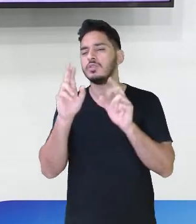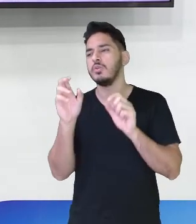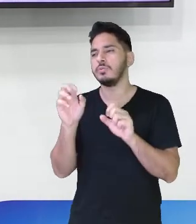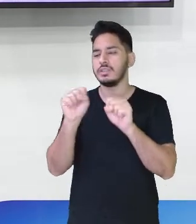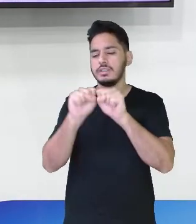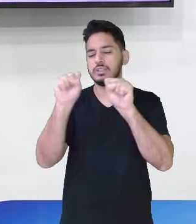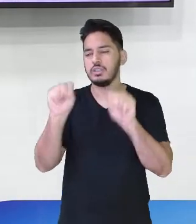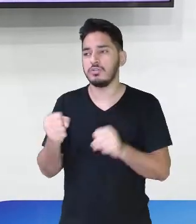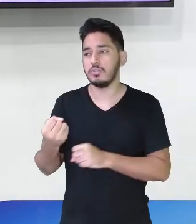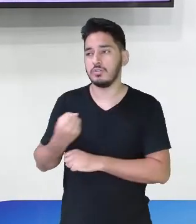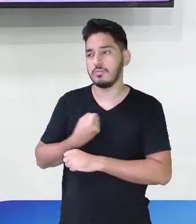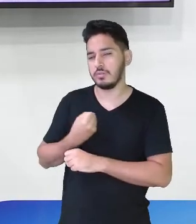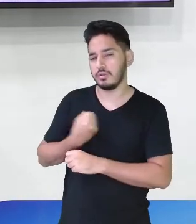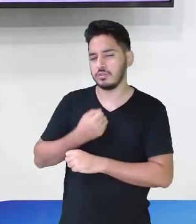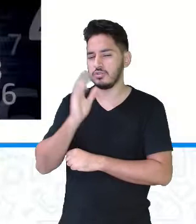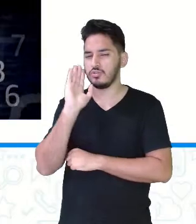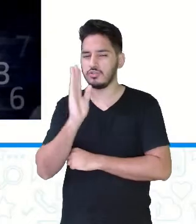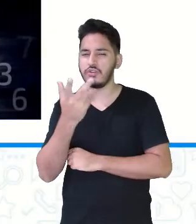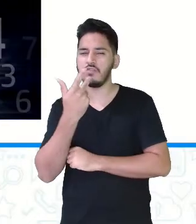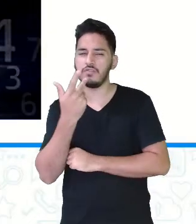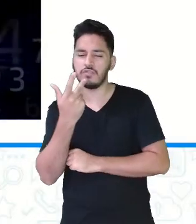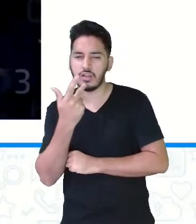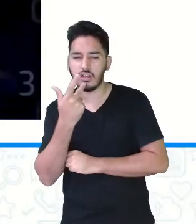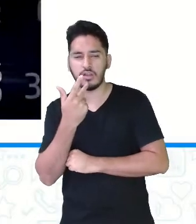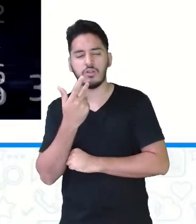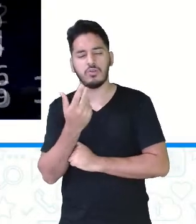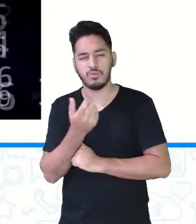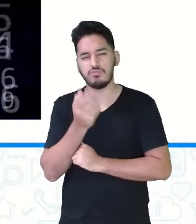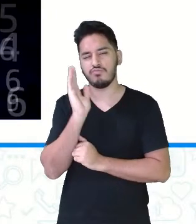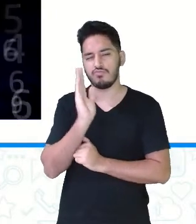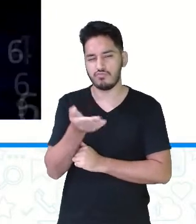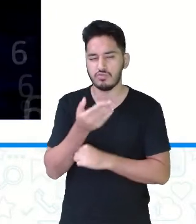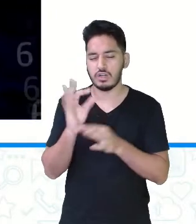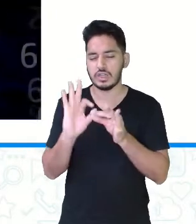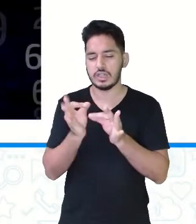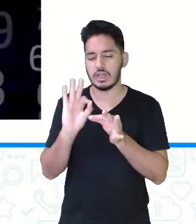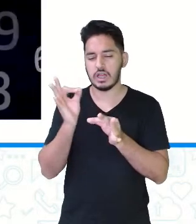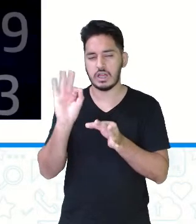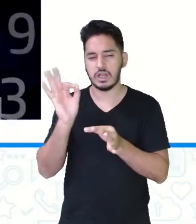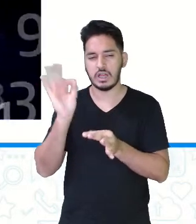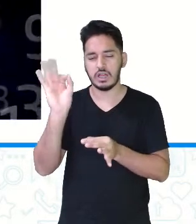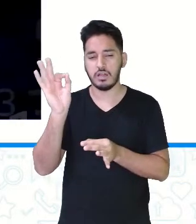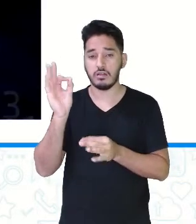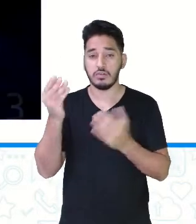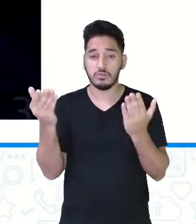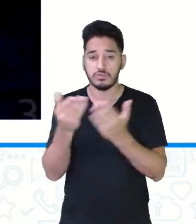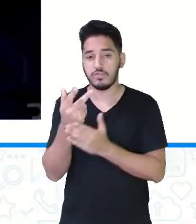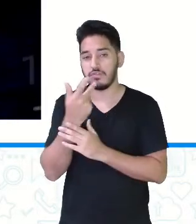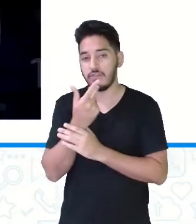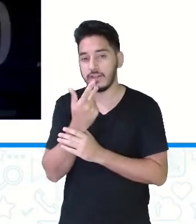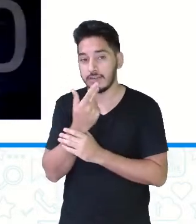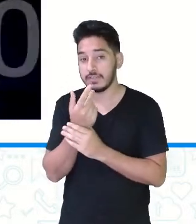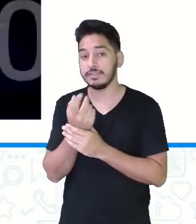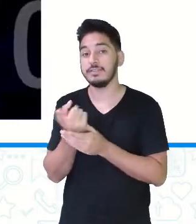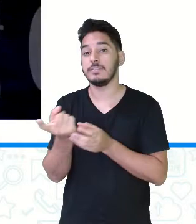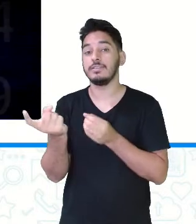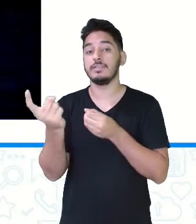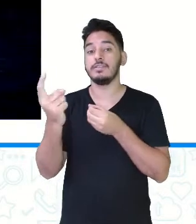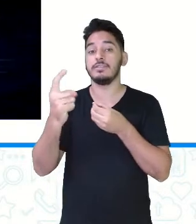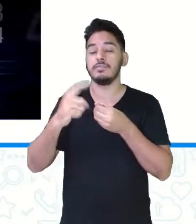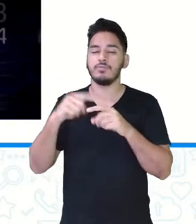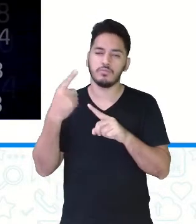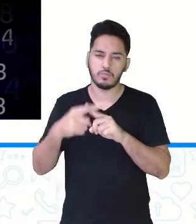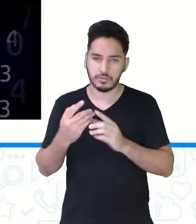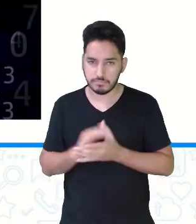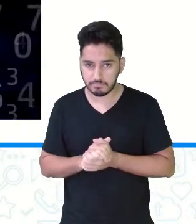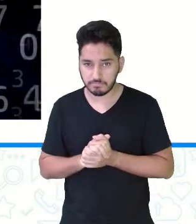sistemas de numeração. A gente já trabalhou bastante sobre esse assunto. E a gente vai trazer de volta. Por